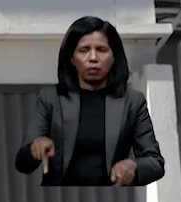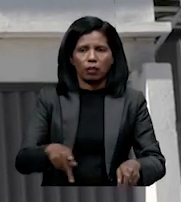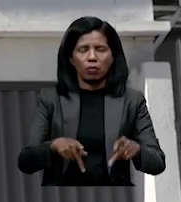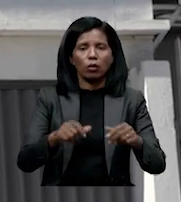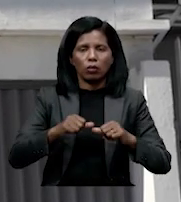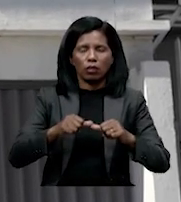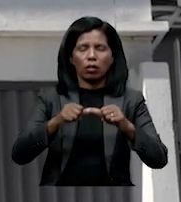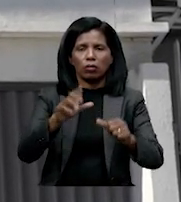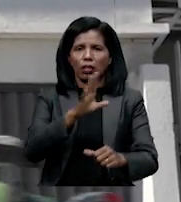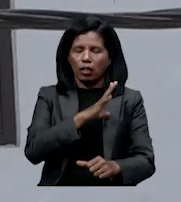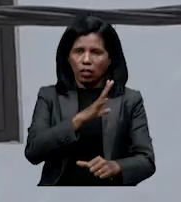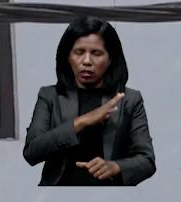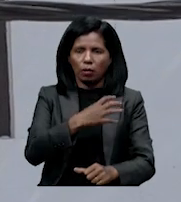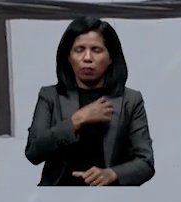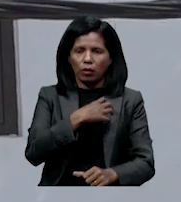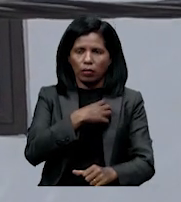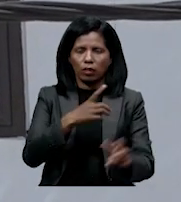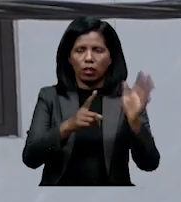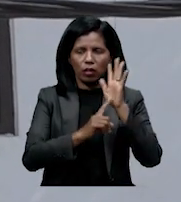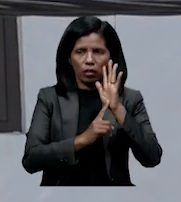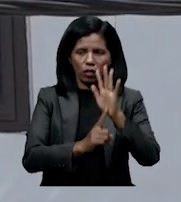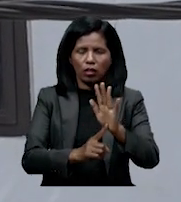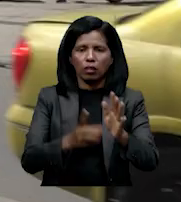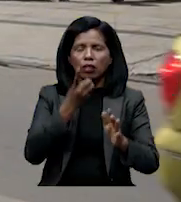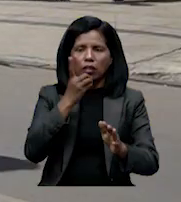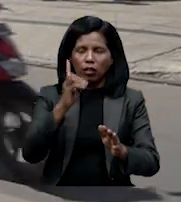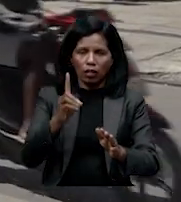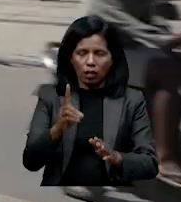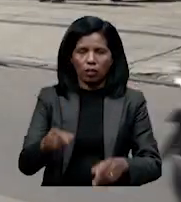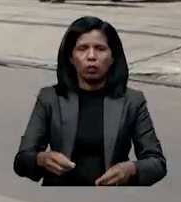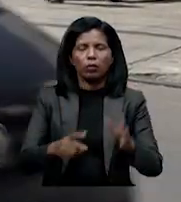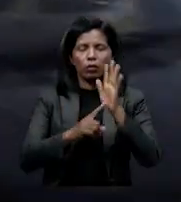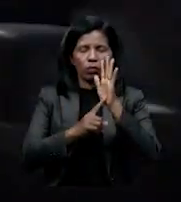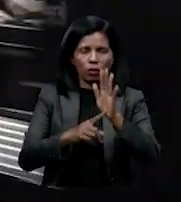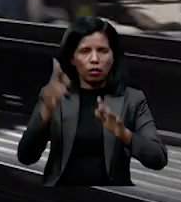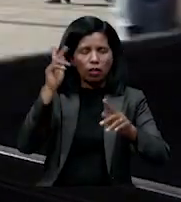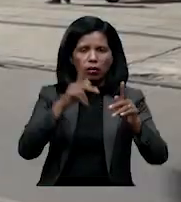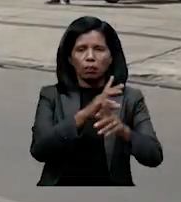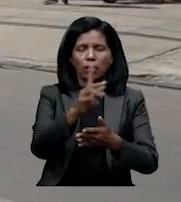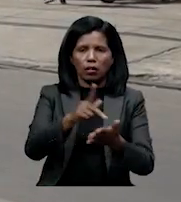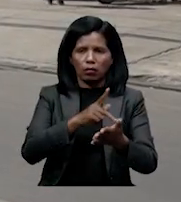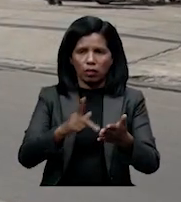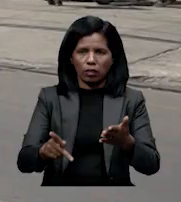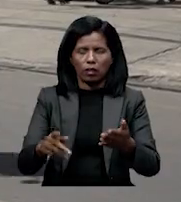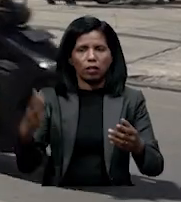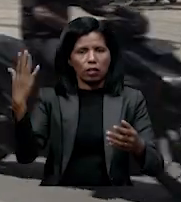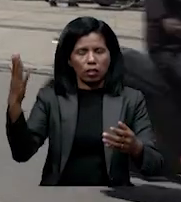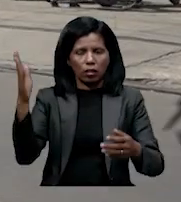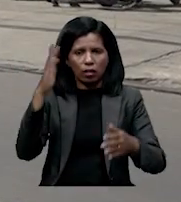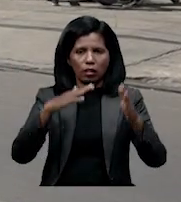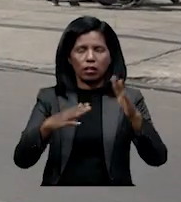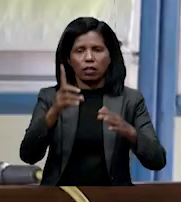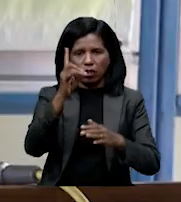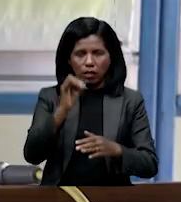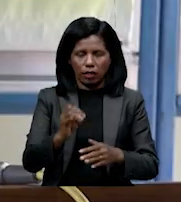rengela, comando penitele ni transparência, ato declara saiba público kona ba crime Siranebe durante ni acontece ia capital